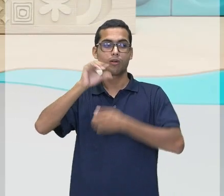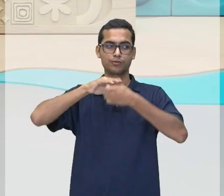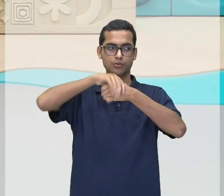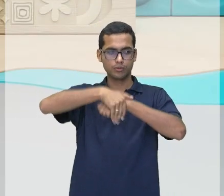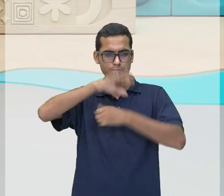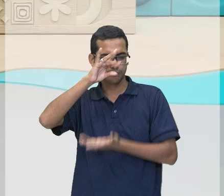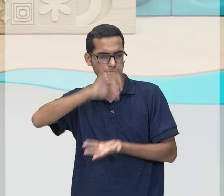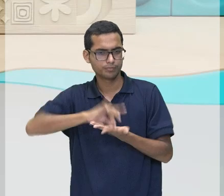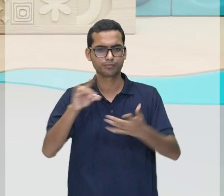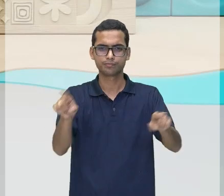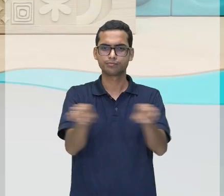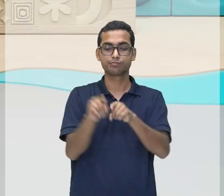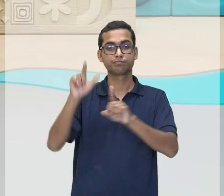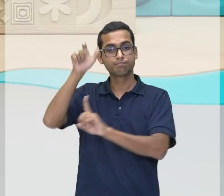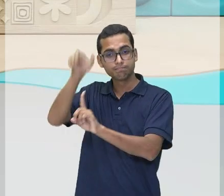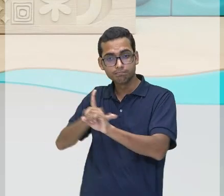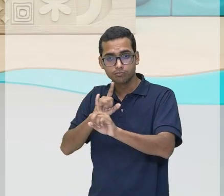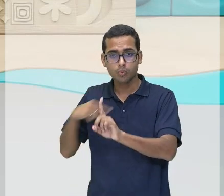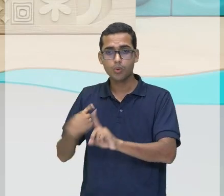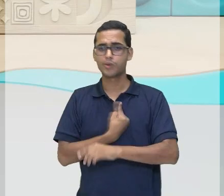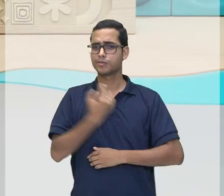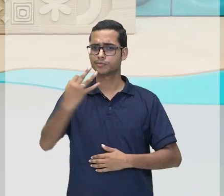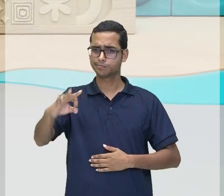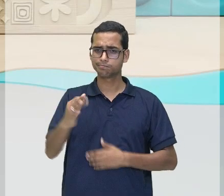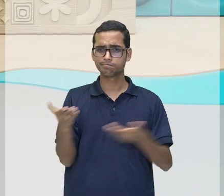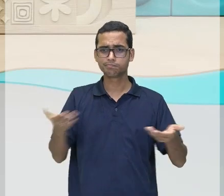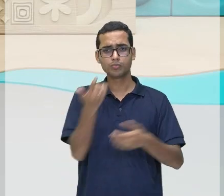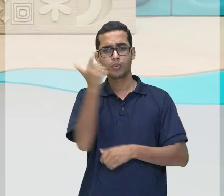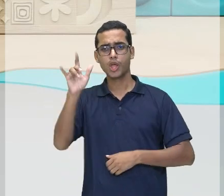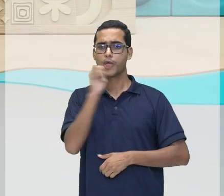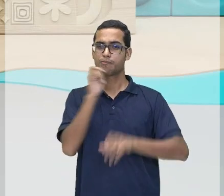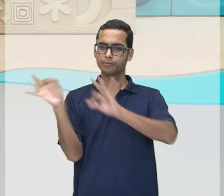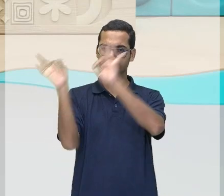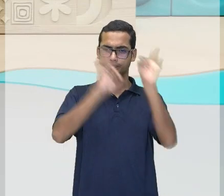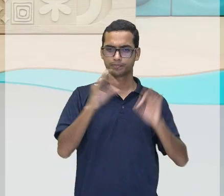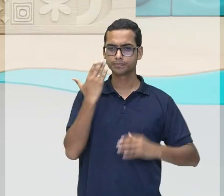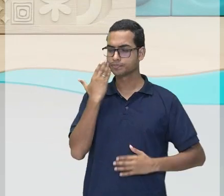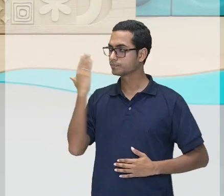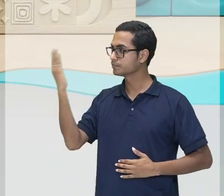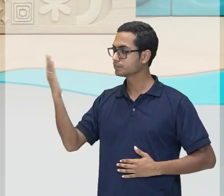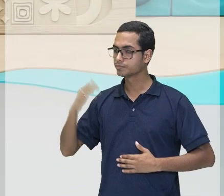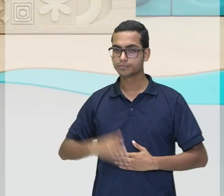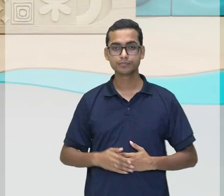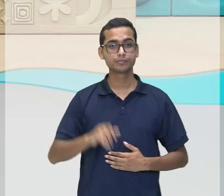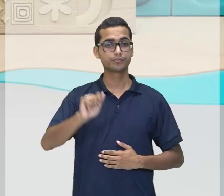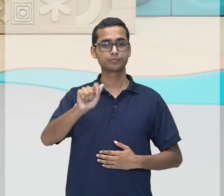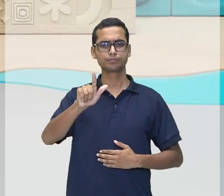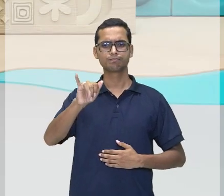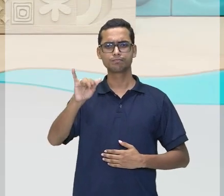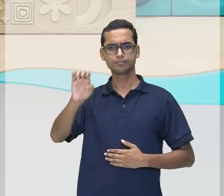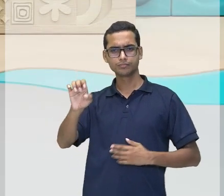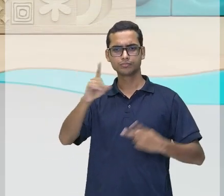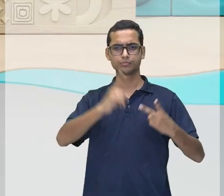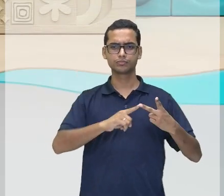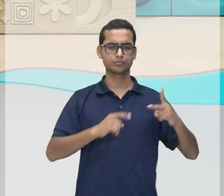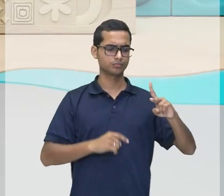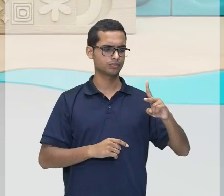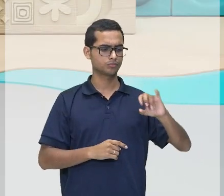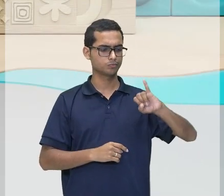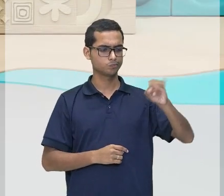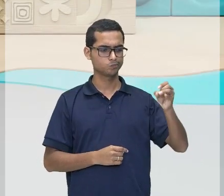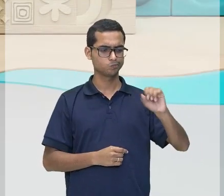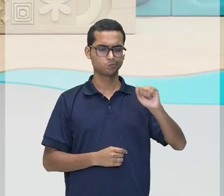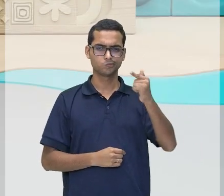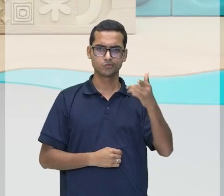o nosso sujeito, certo? Vamos ver outro exemplo. Alice e João querem chegar